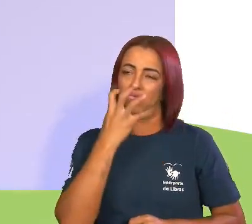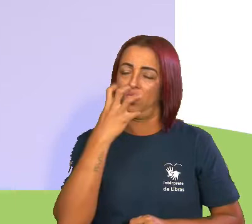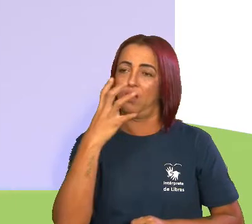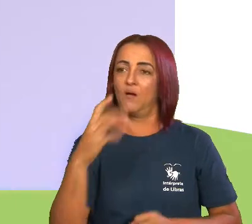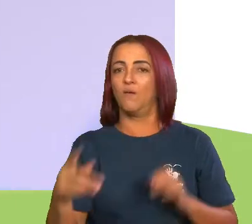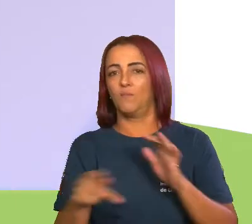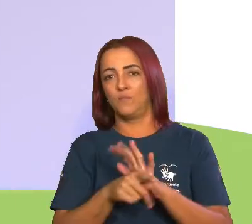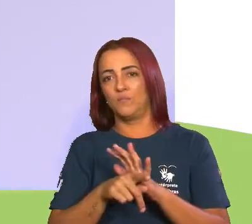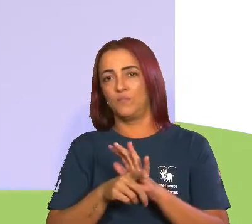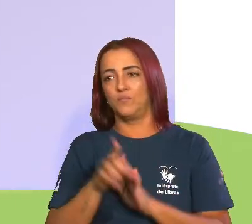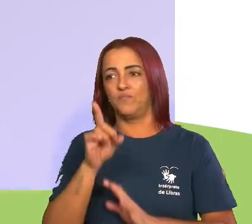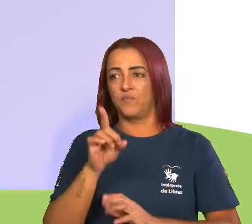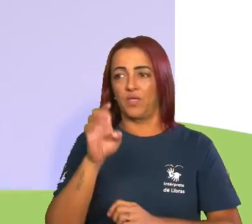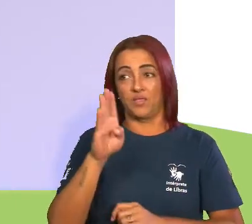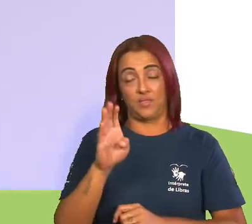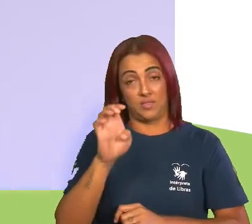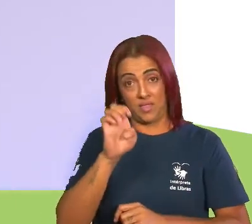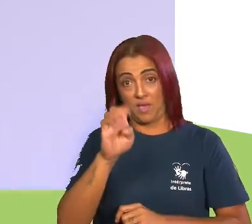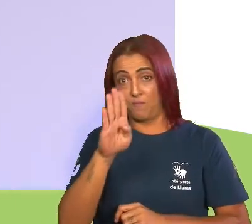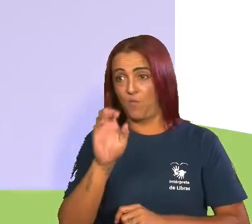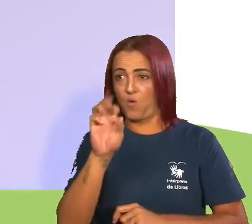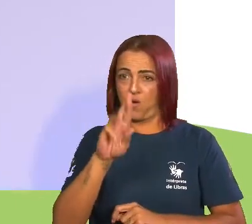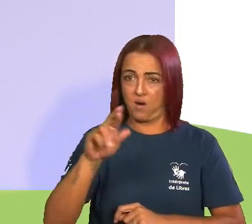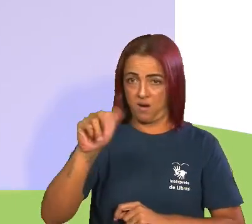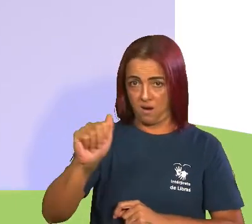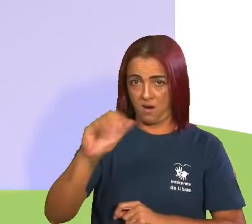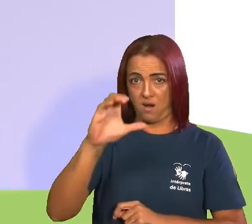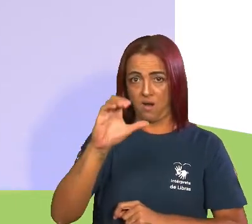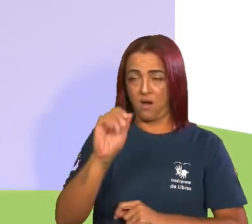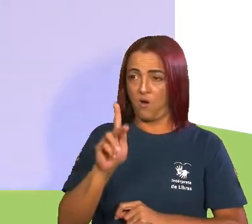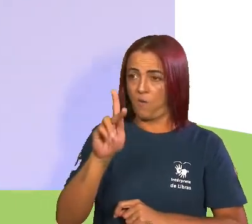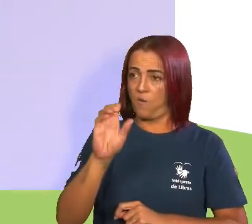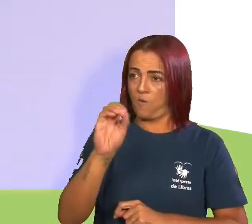por favor, Débora Coker e Carlinhos Brown.